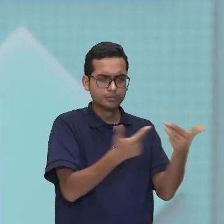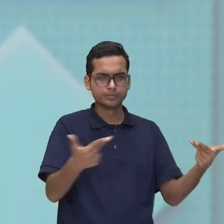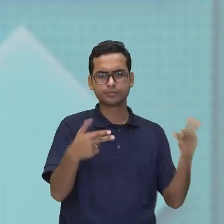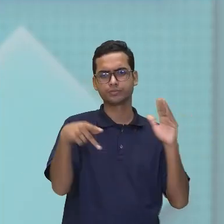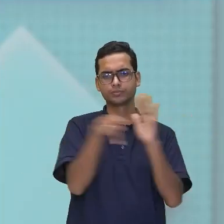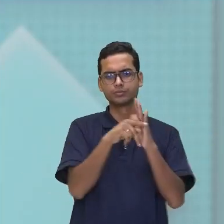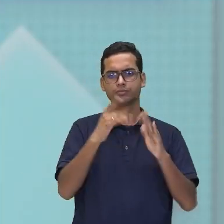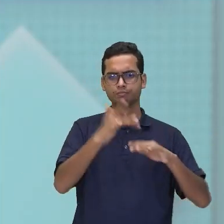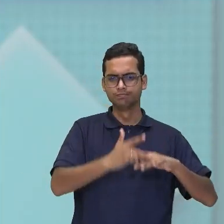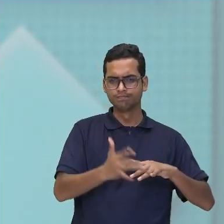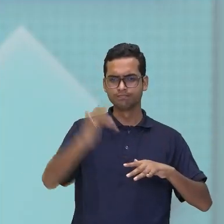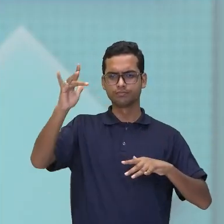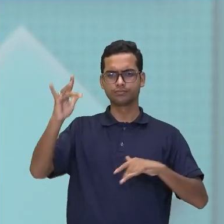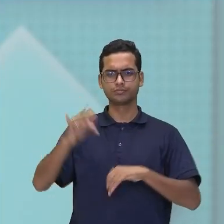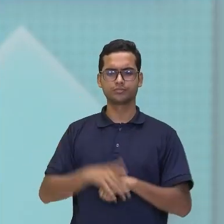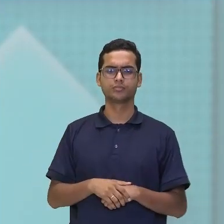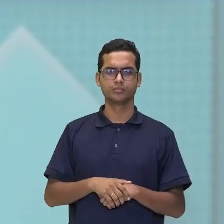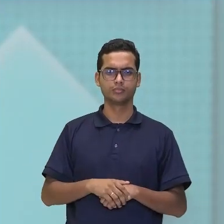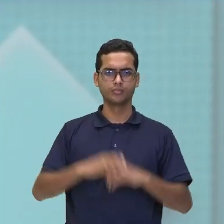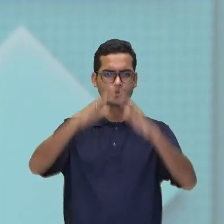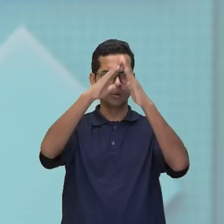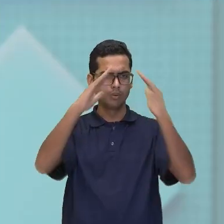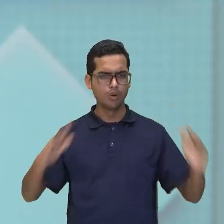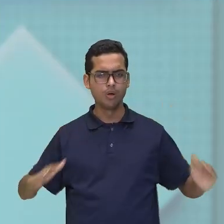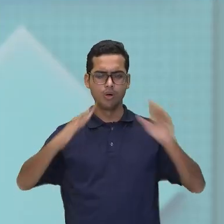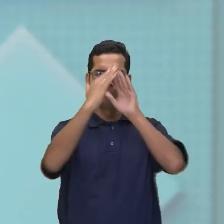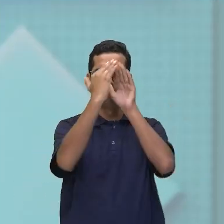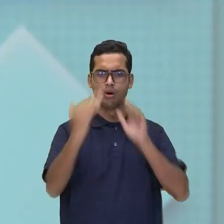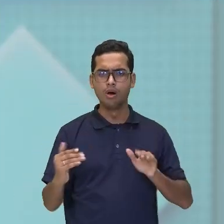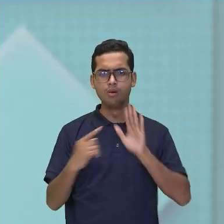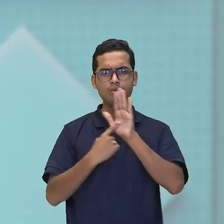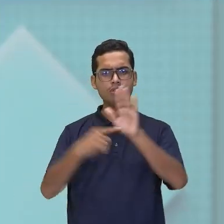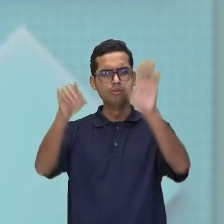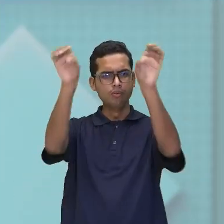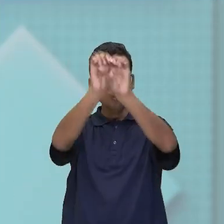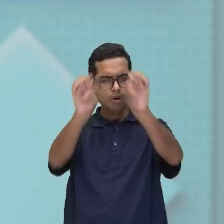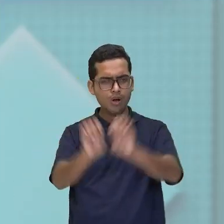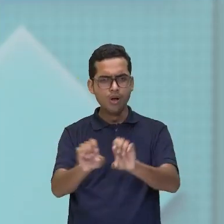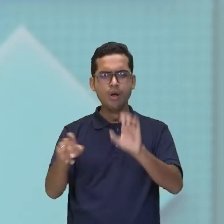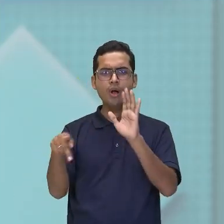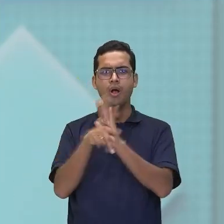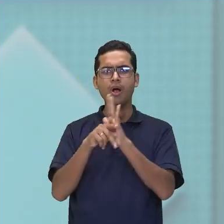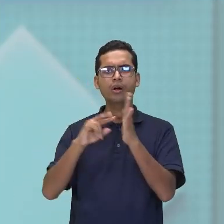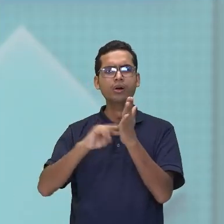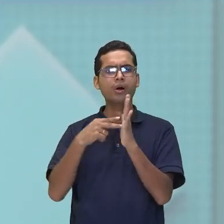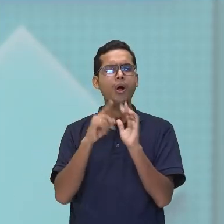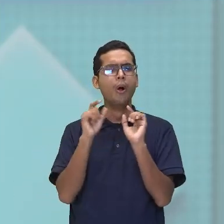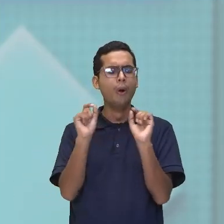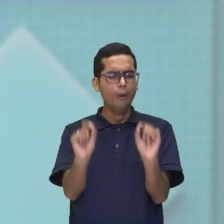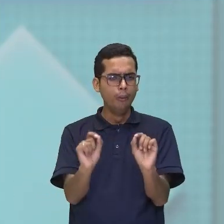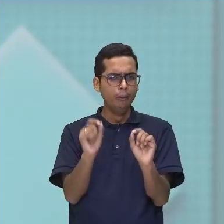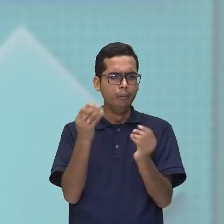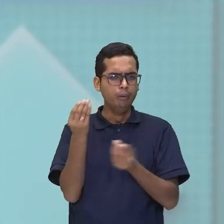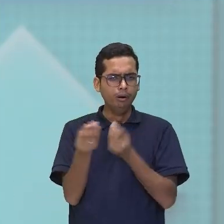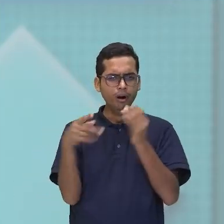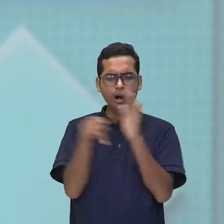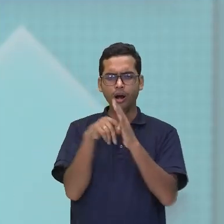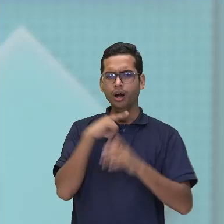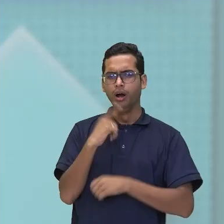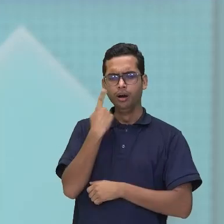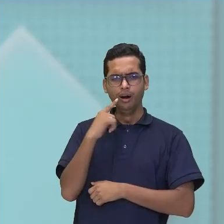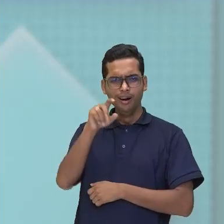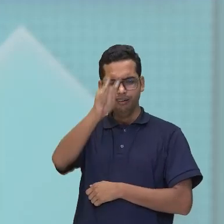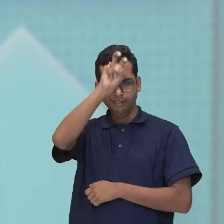certo? As pirâmides do Egito, por apresentarem uma estrutura que aponta para cima, simbolizam a ascensão dos faraós